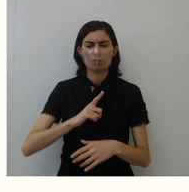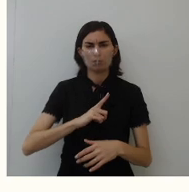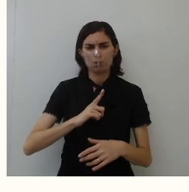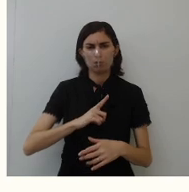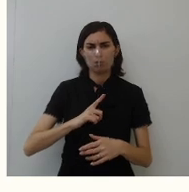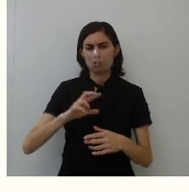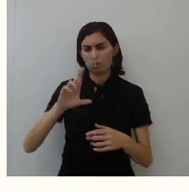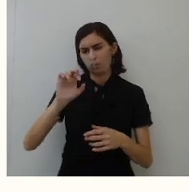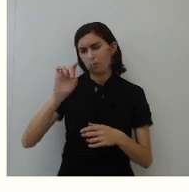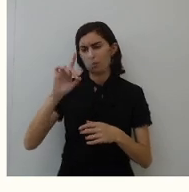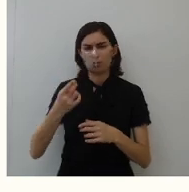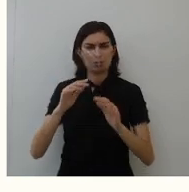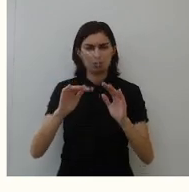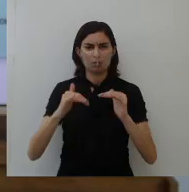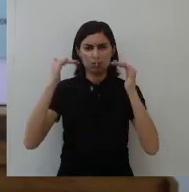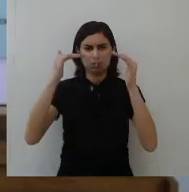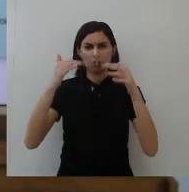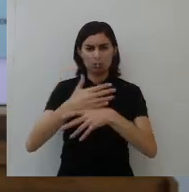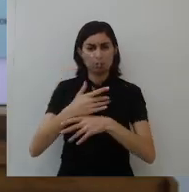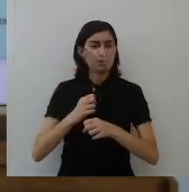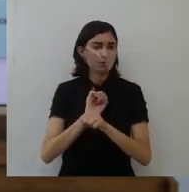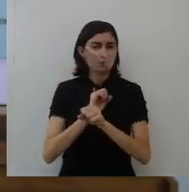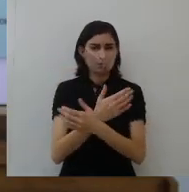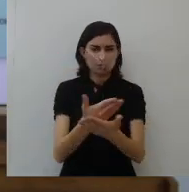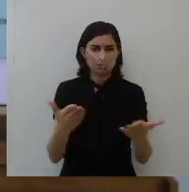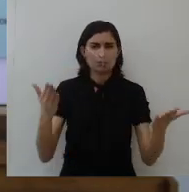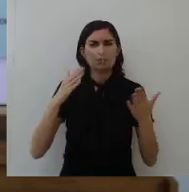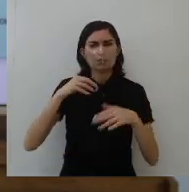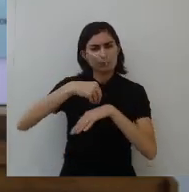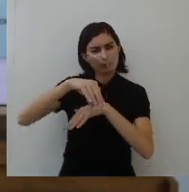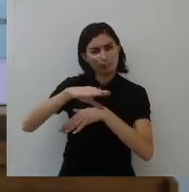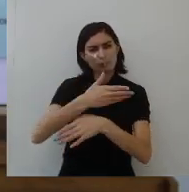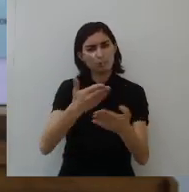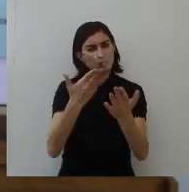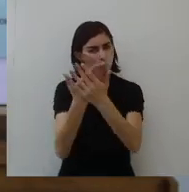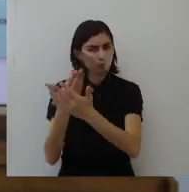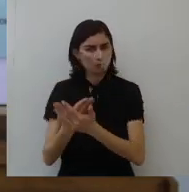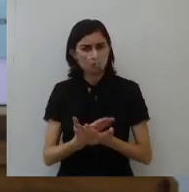sobre redes e hierarquia urbana. Espero ter colaborado com vocês,